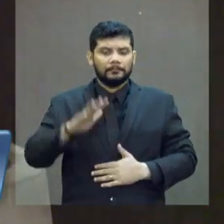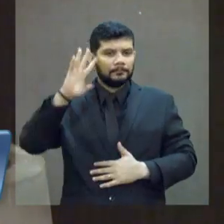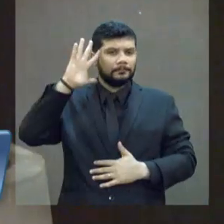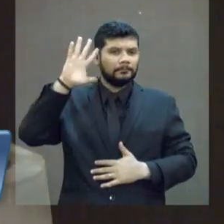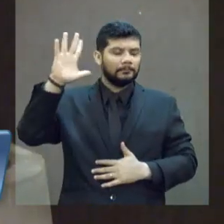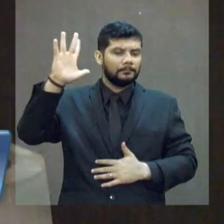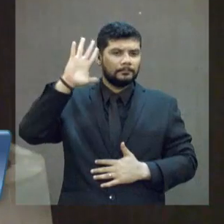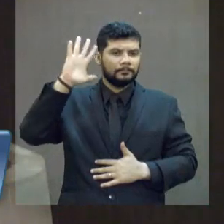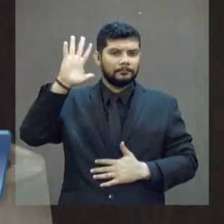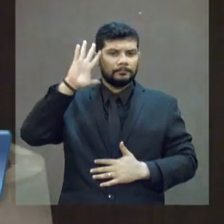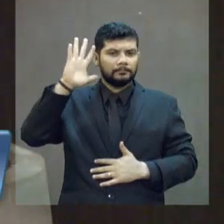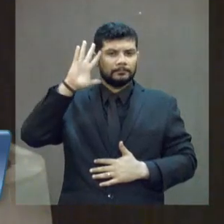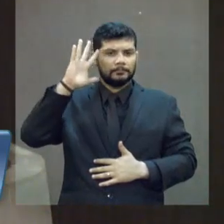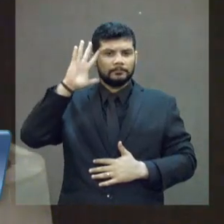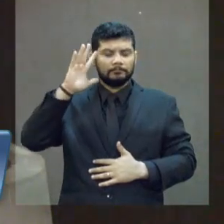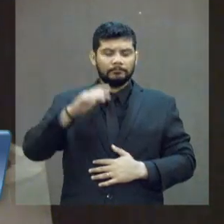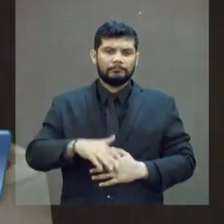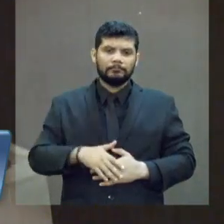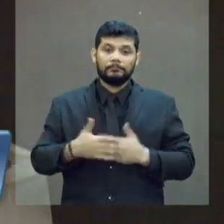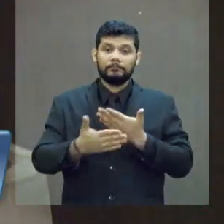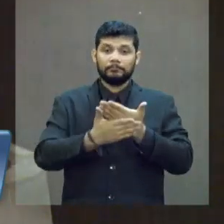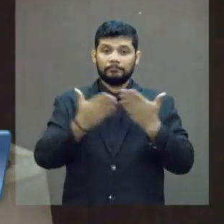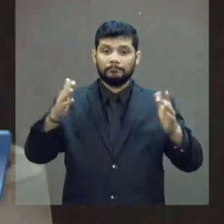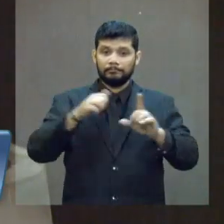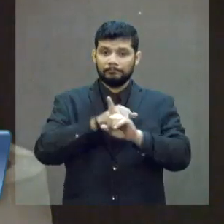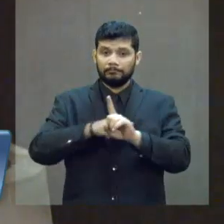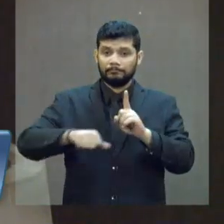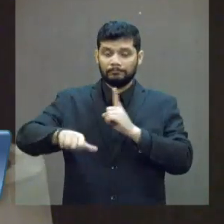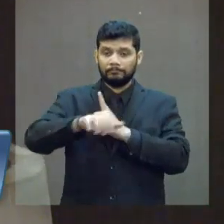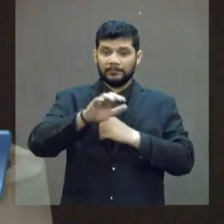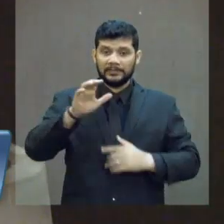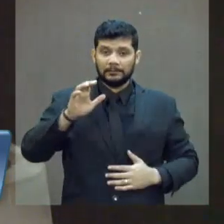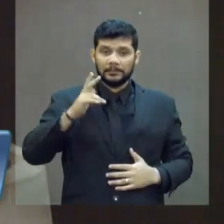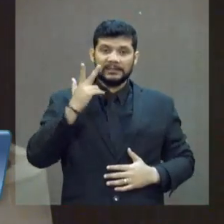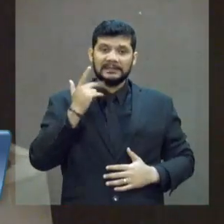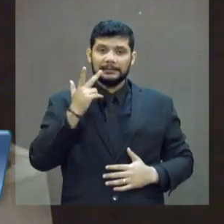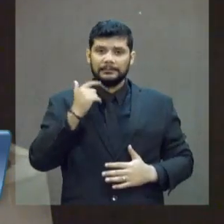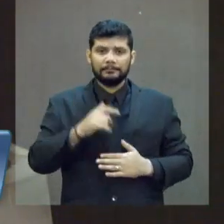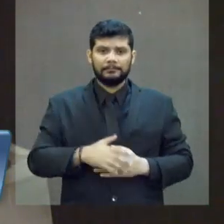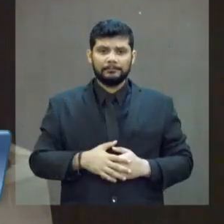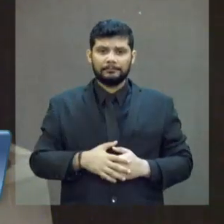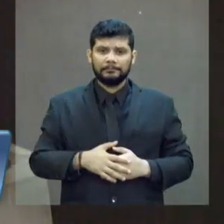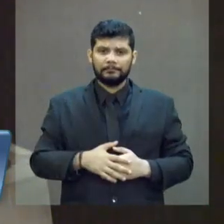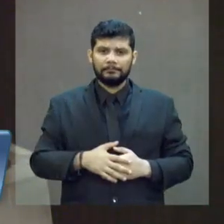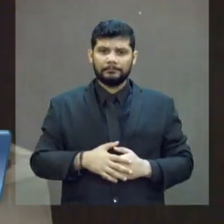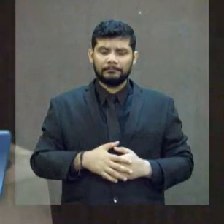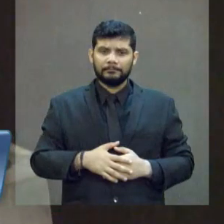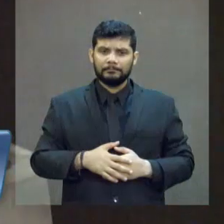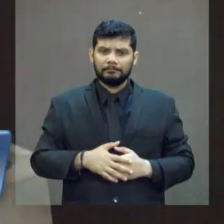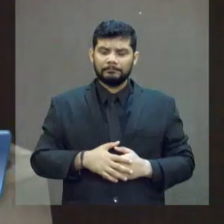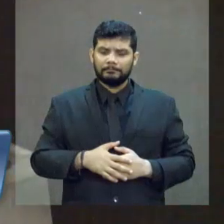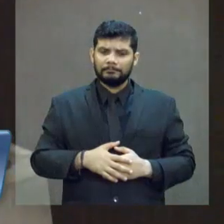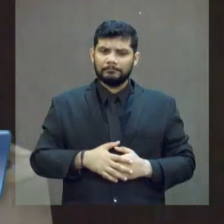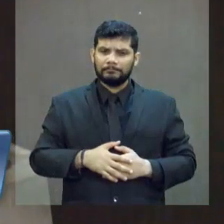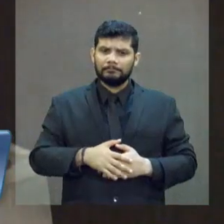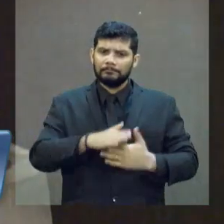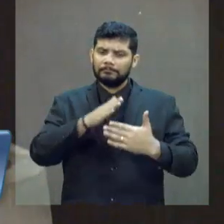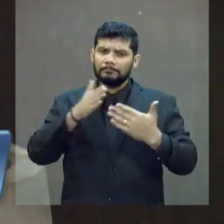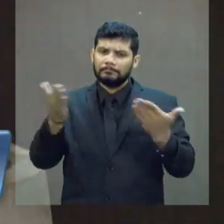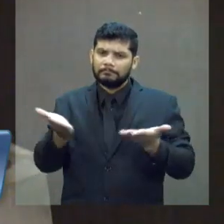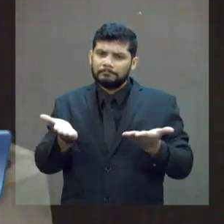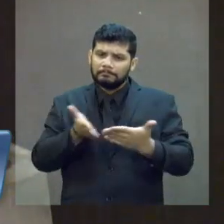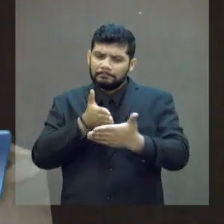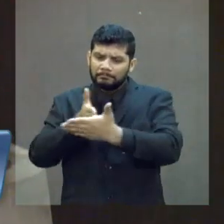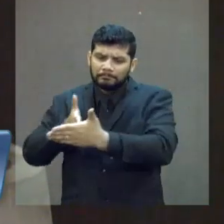refletir com a sociedade cearense os permanentes desafios para que sejamos